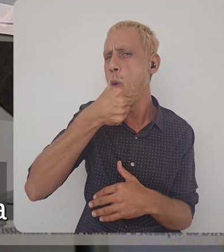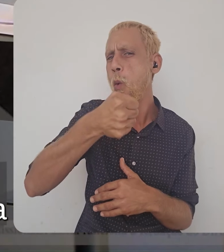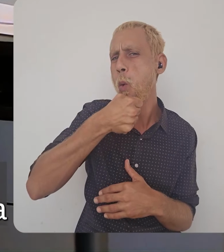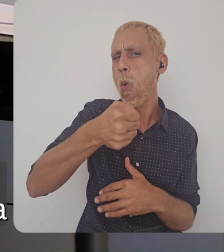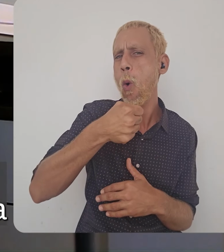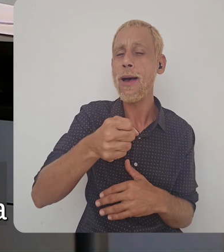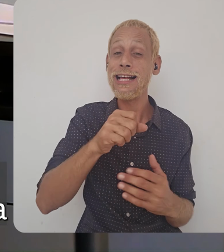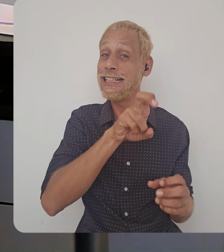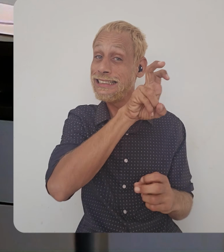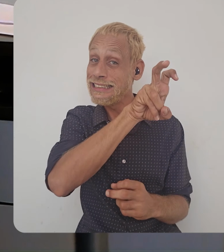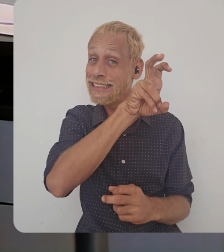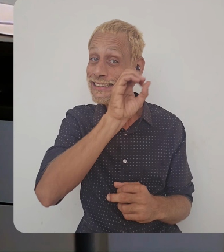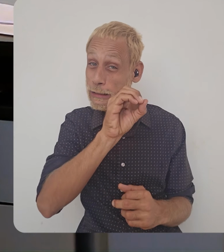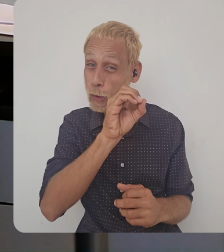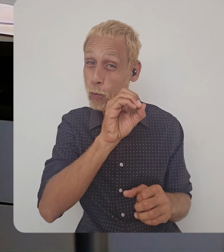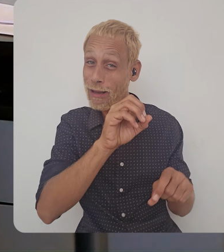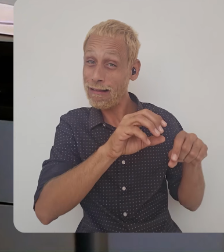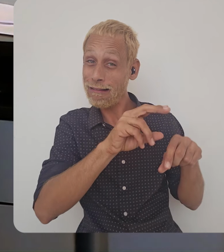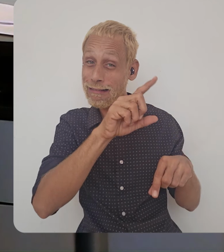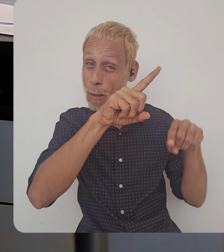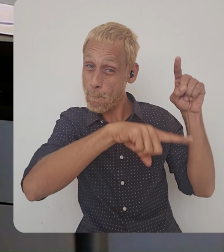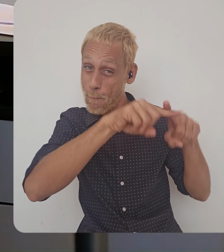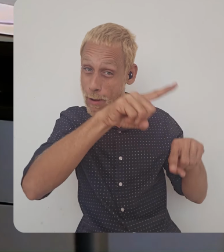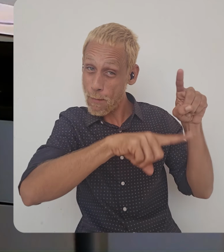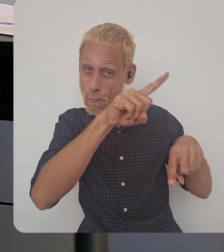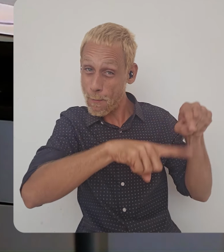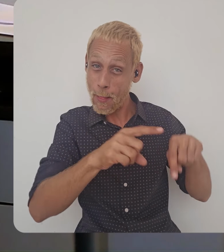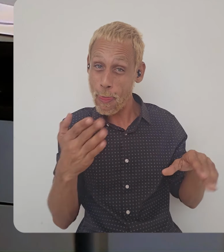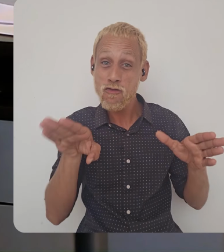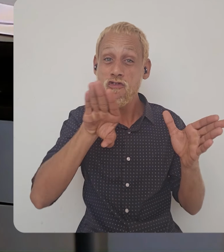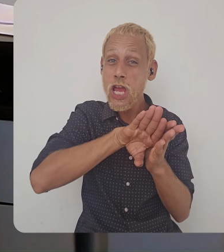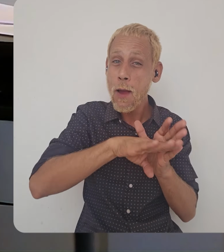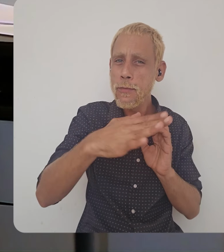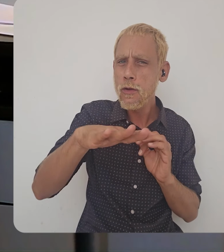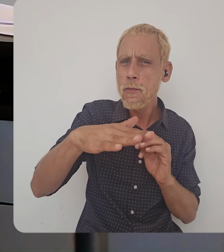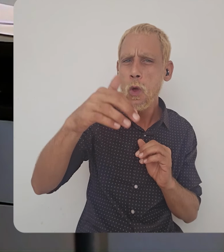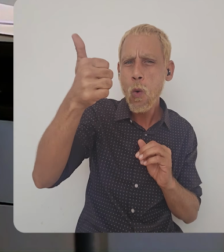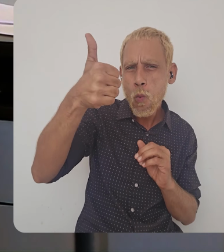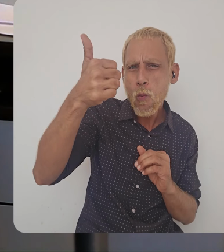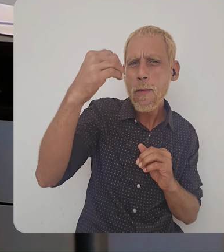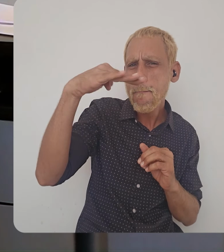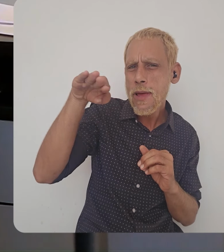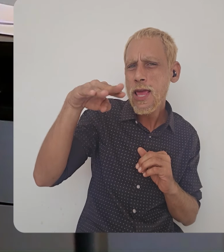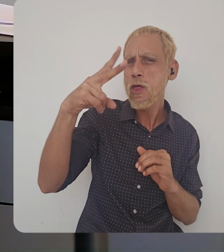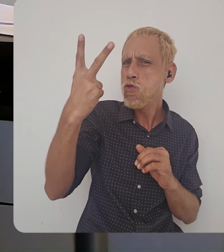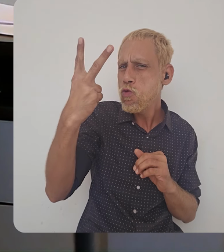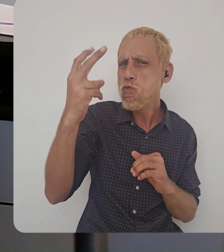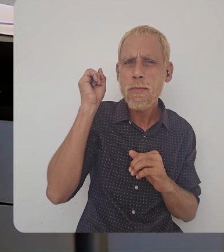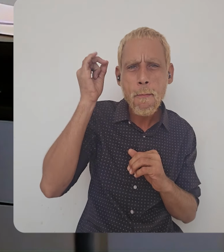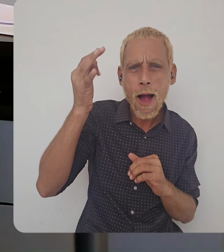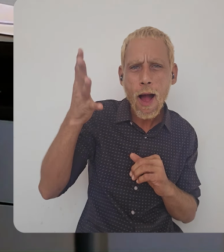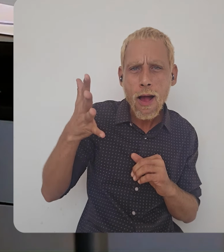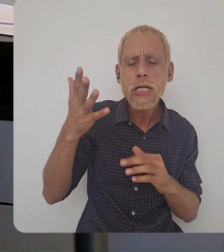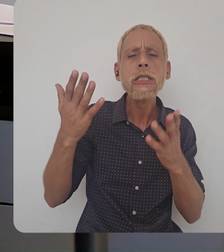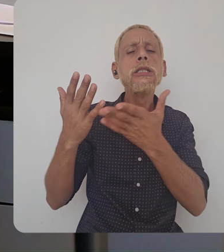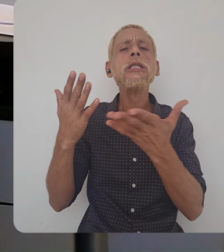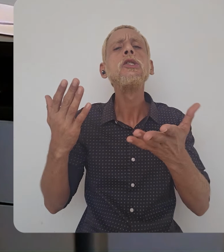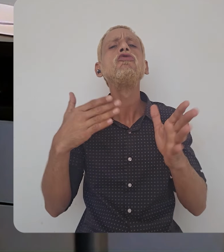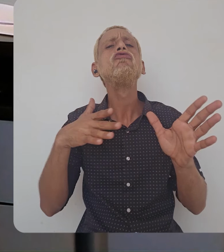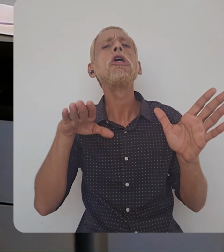uns 70 jornalistas para 50 máquinas. A gente chegava todo dia no jornal por volta de 1h30, 2 horas.